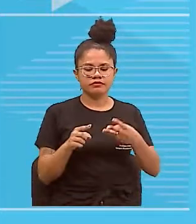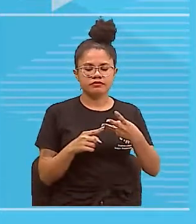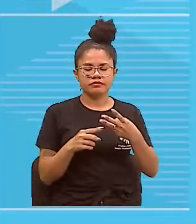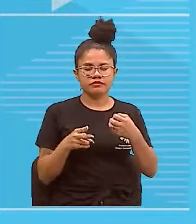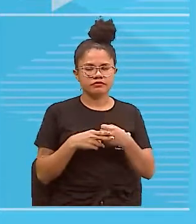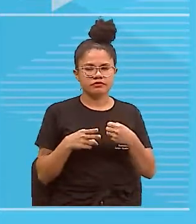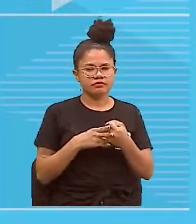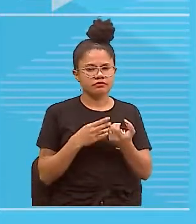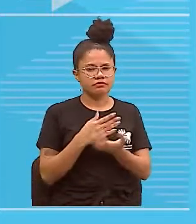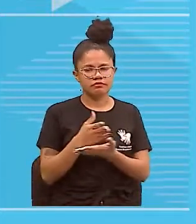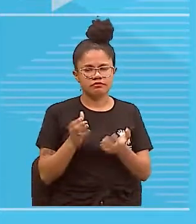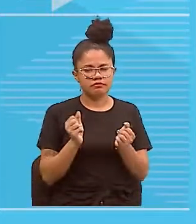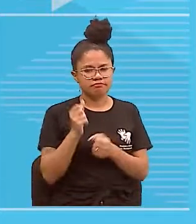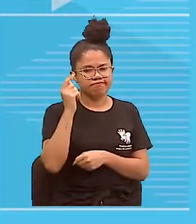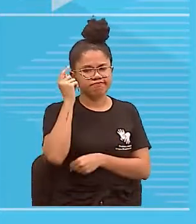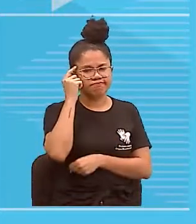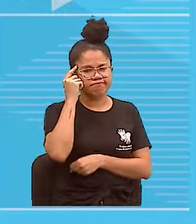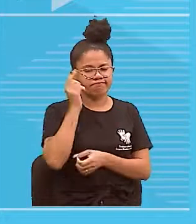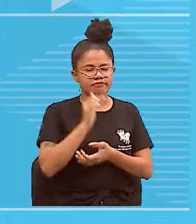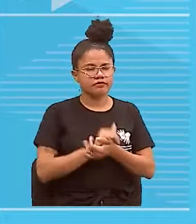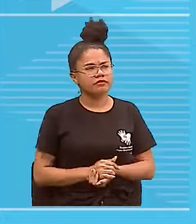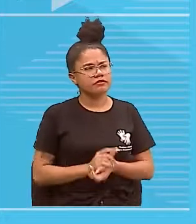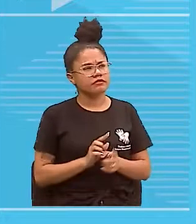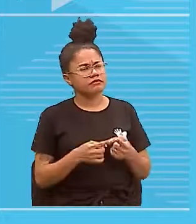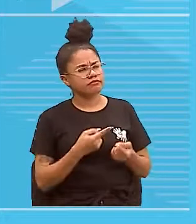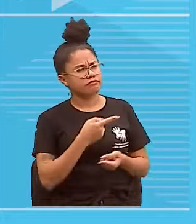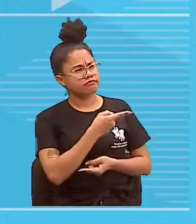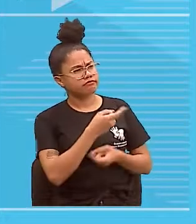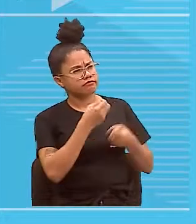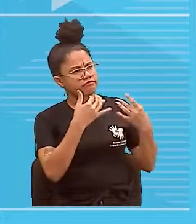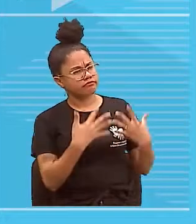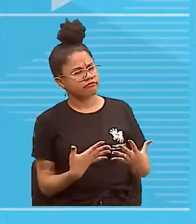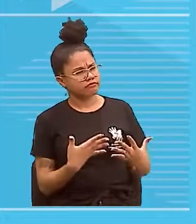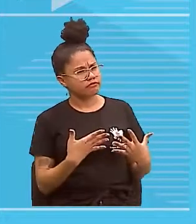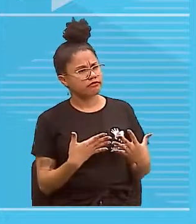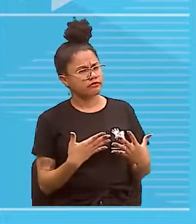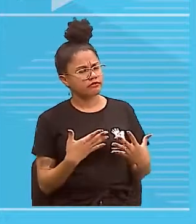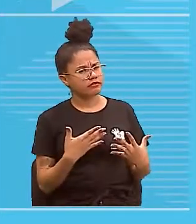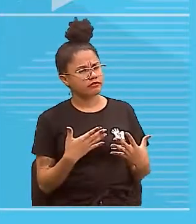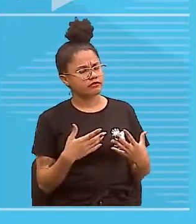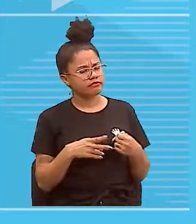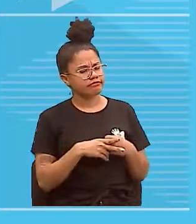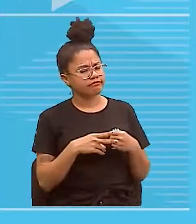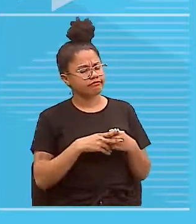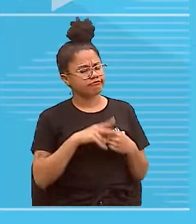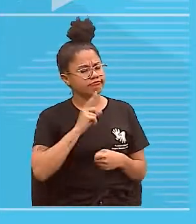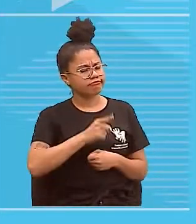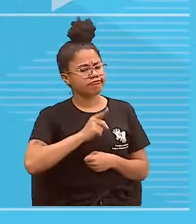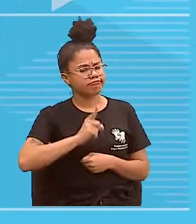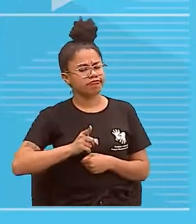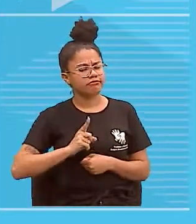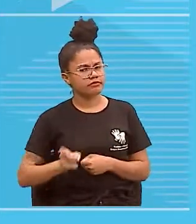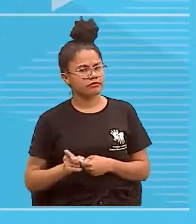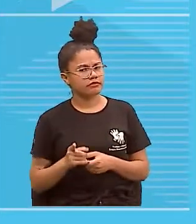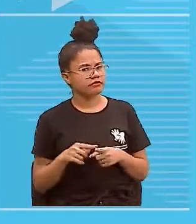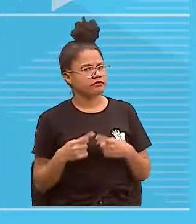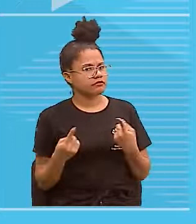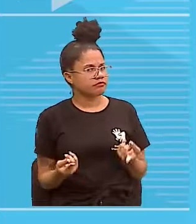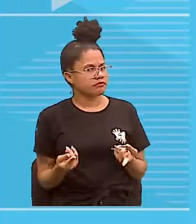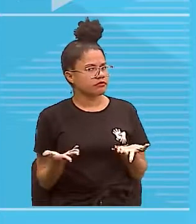perguntar hora mas você acabou de falar que é imperativo o que é que tem a ver aí então você começa a com